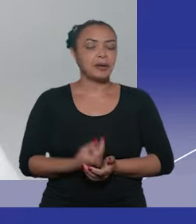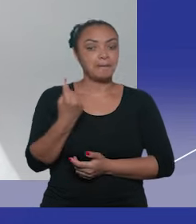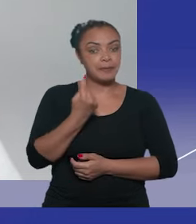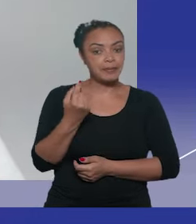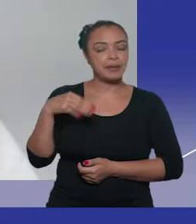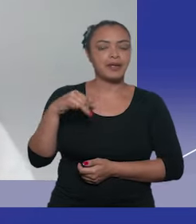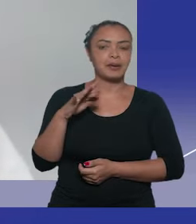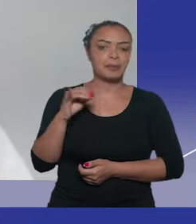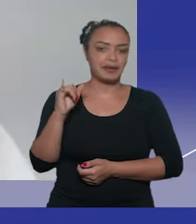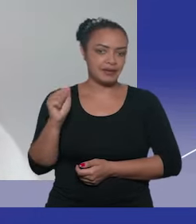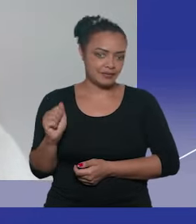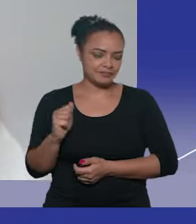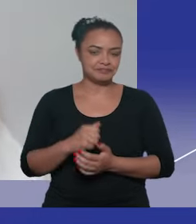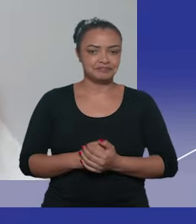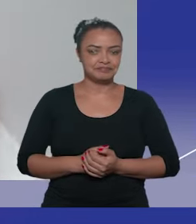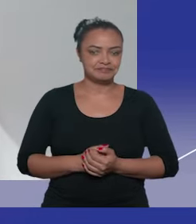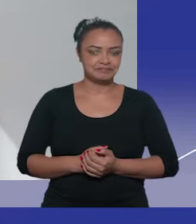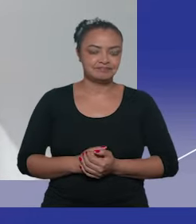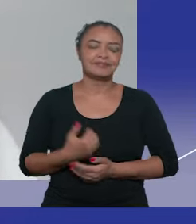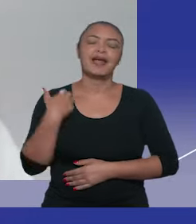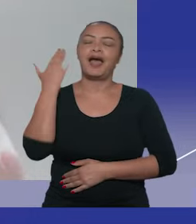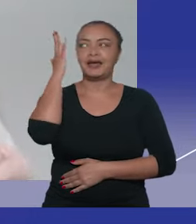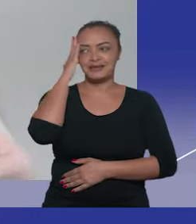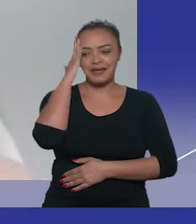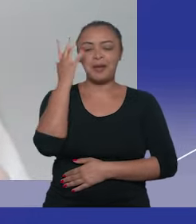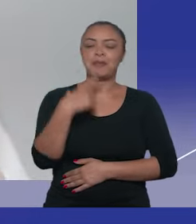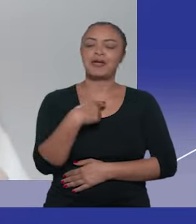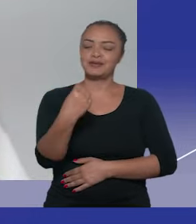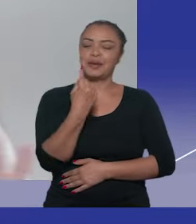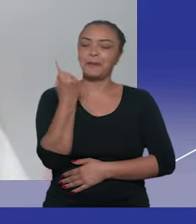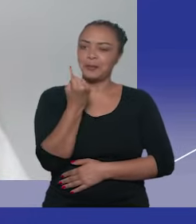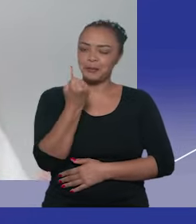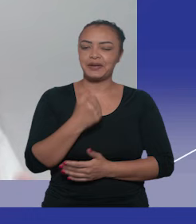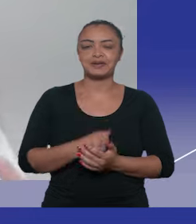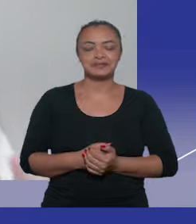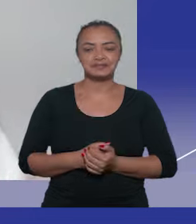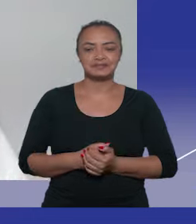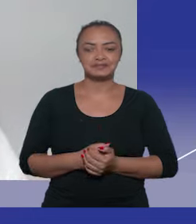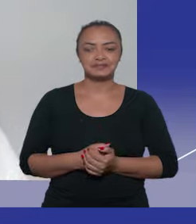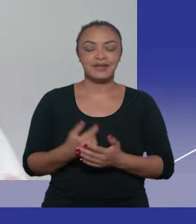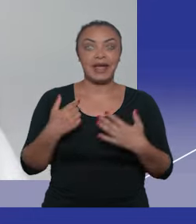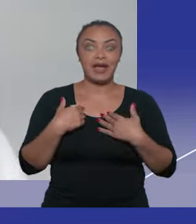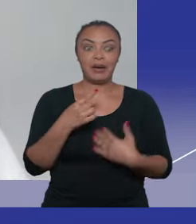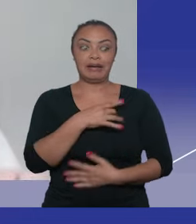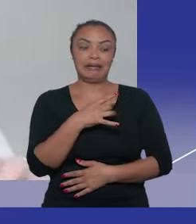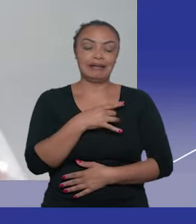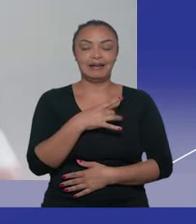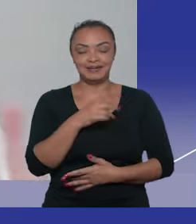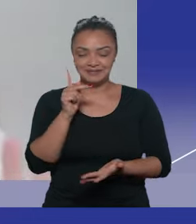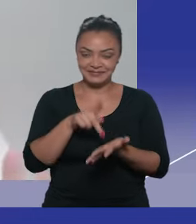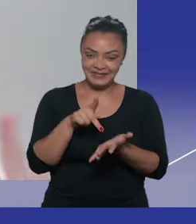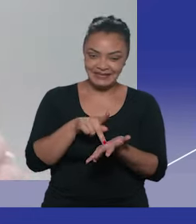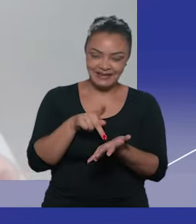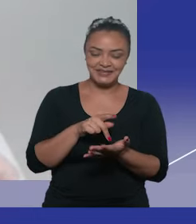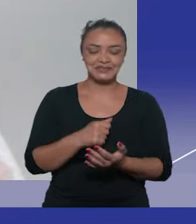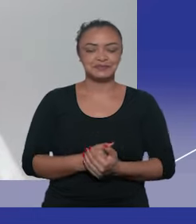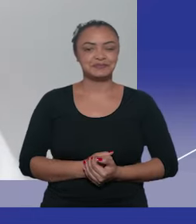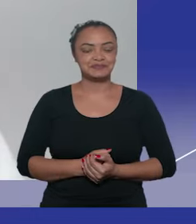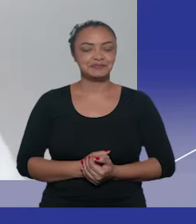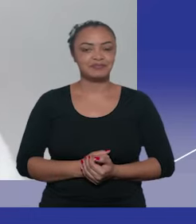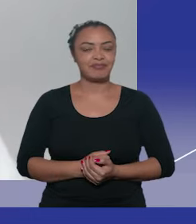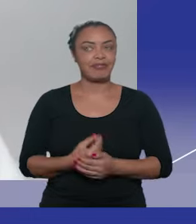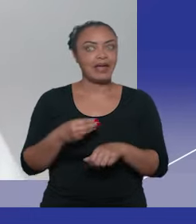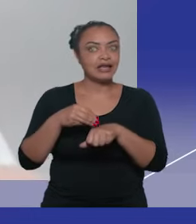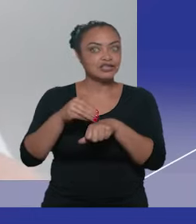favor. Eu sabia que ia começar comigo. Assim, olha, eu vou te falar, é a parte que mais me deixa tensa, tá? A dica cultural,